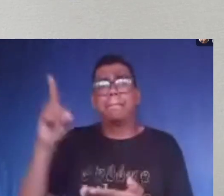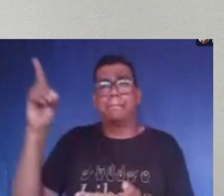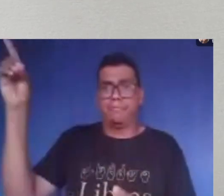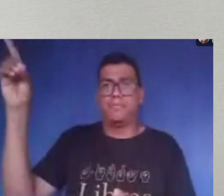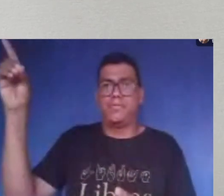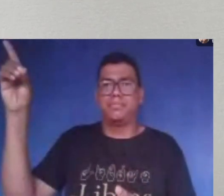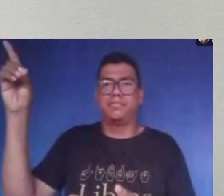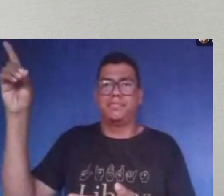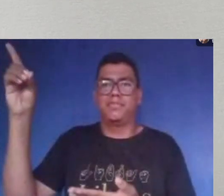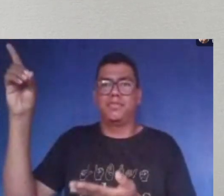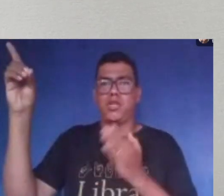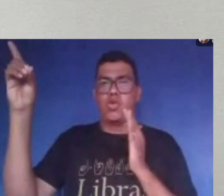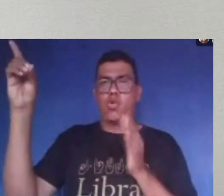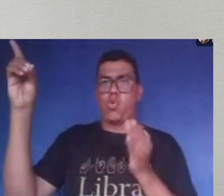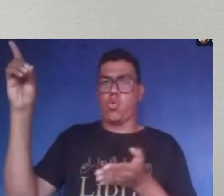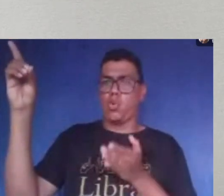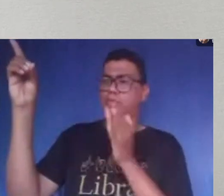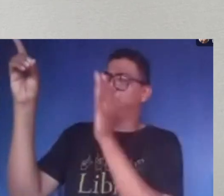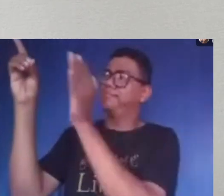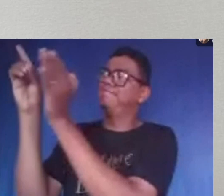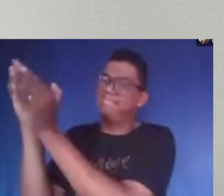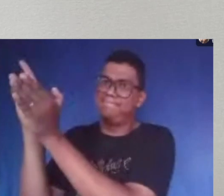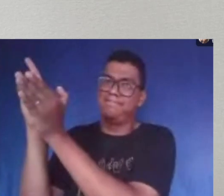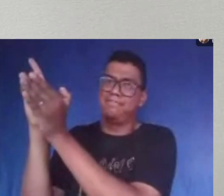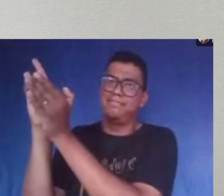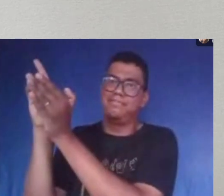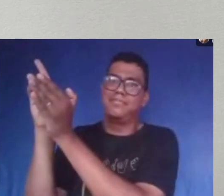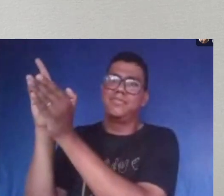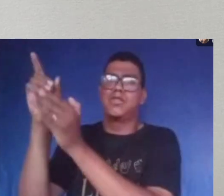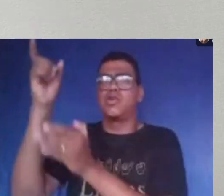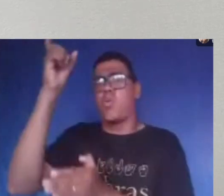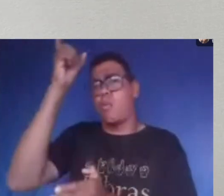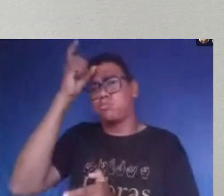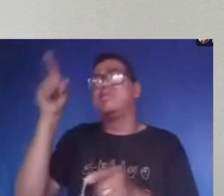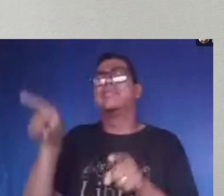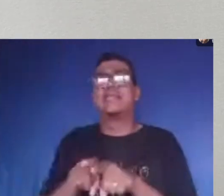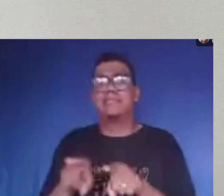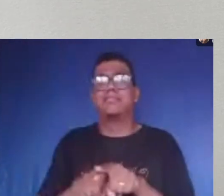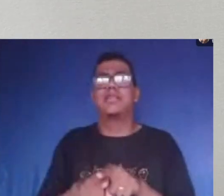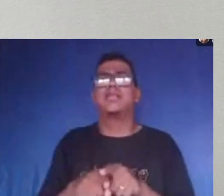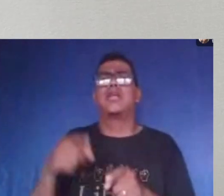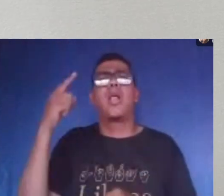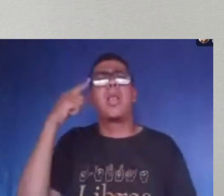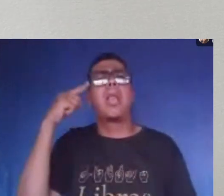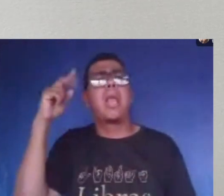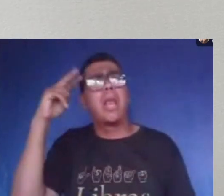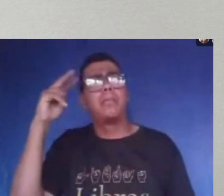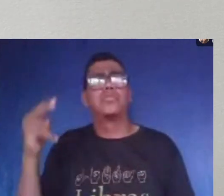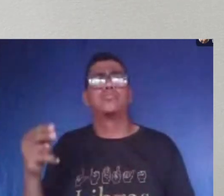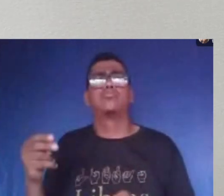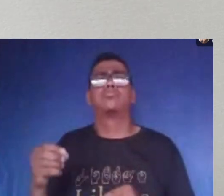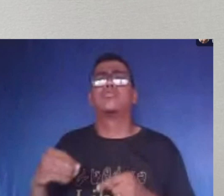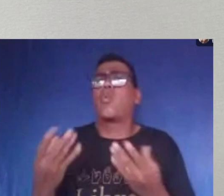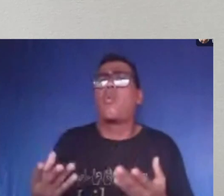súplica e com ações de graças. E a paz de Deus, que excede todo entendimento, guardará os vossos corações e